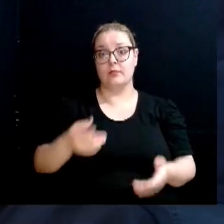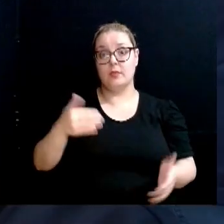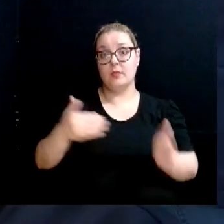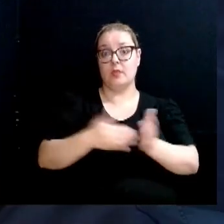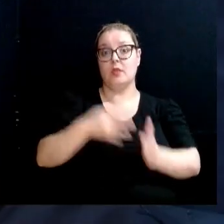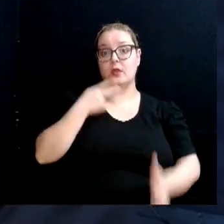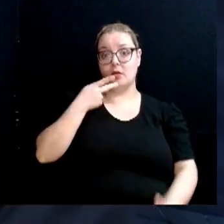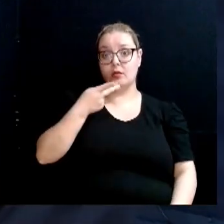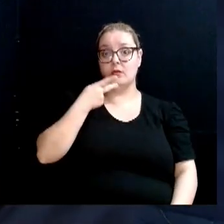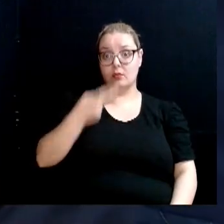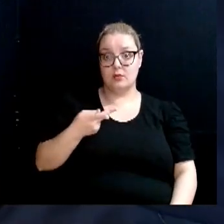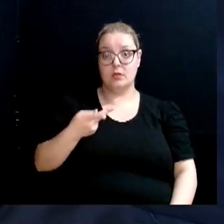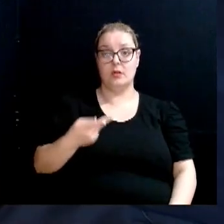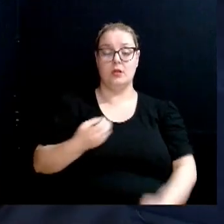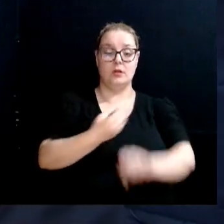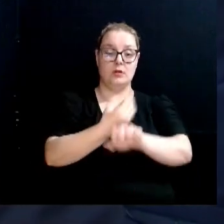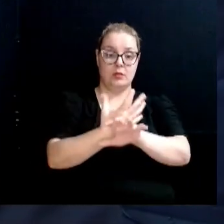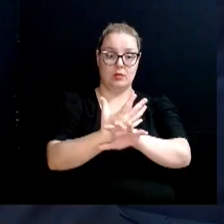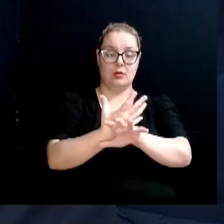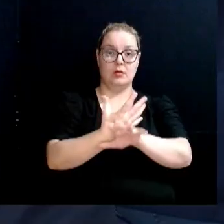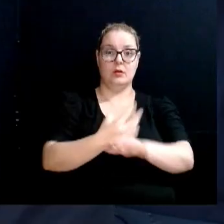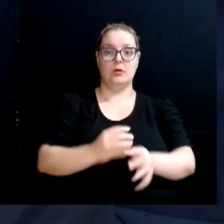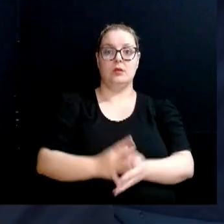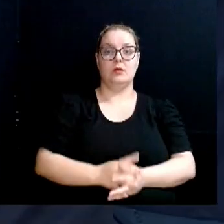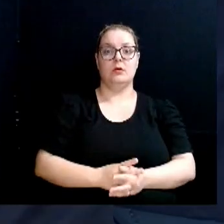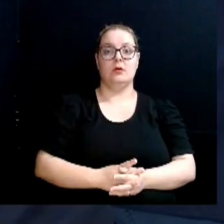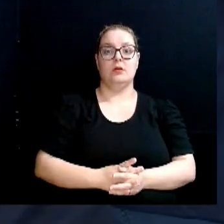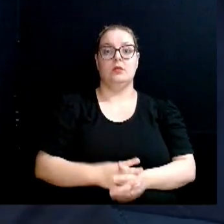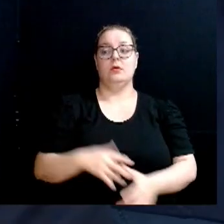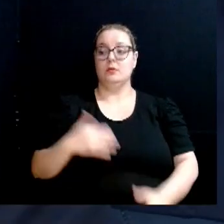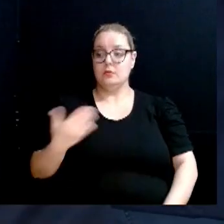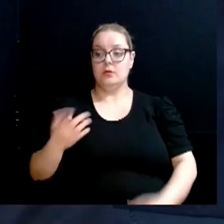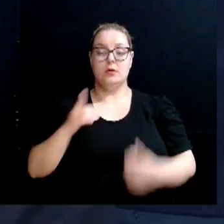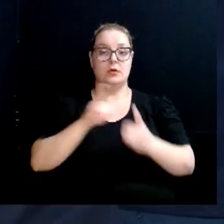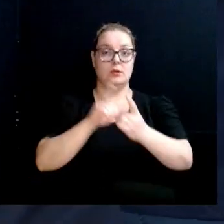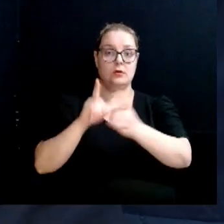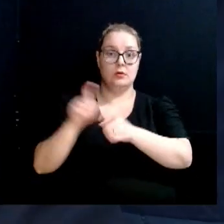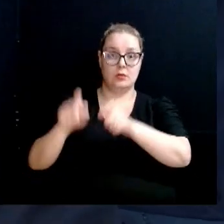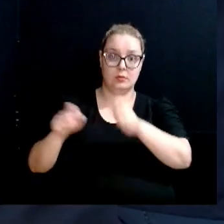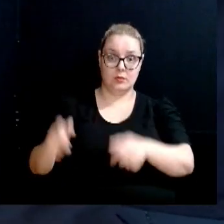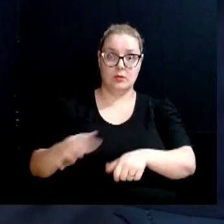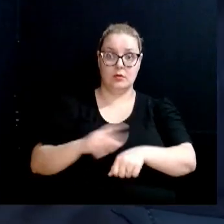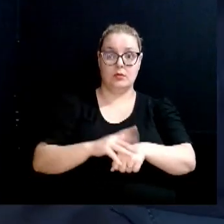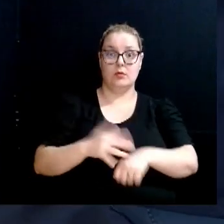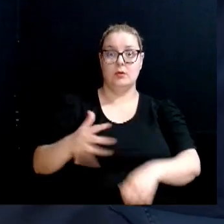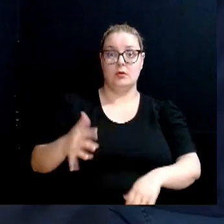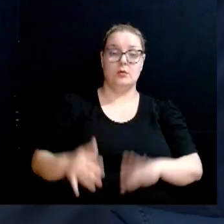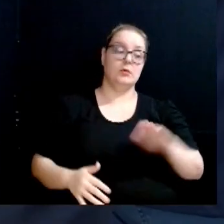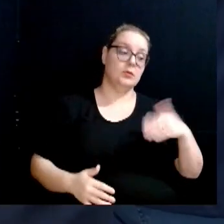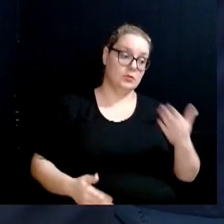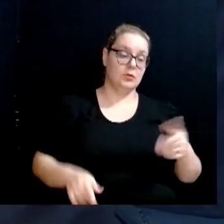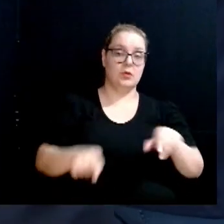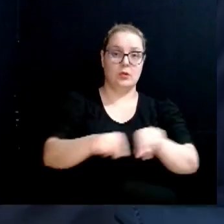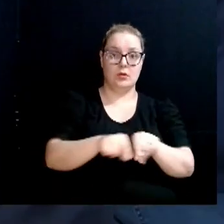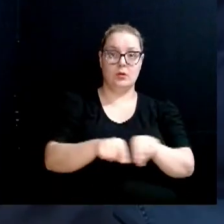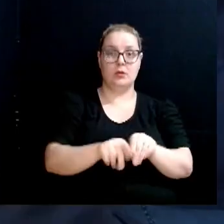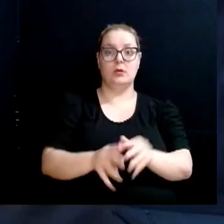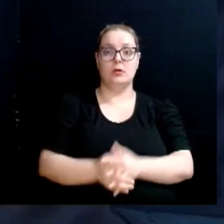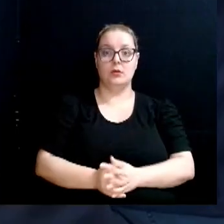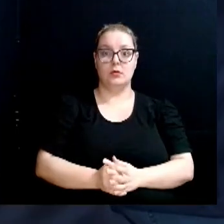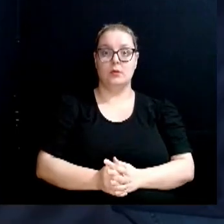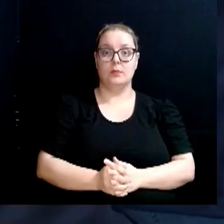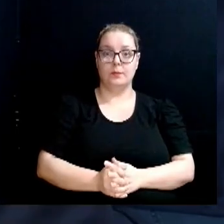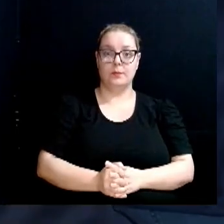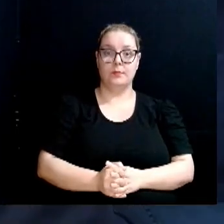A telemedicina visa aí, de um lado, atender as pessoas com doença de Parkinson aqui, e do outro lado, na área